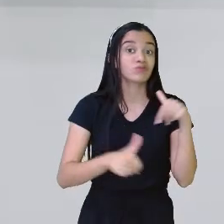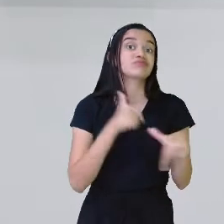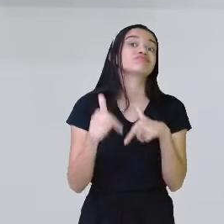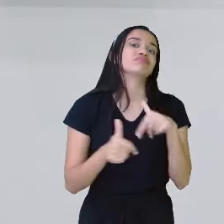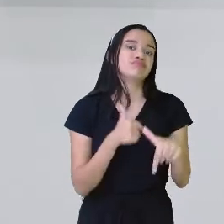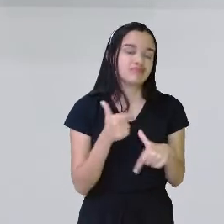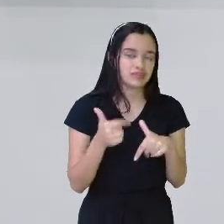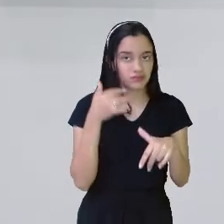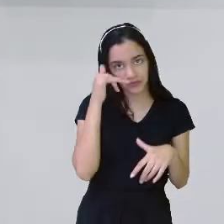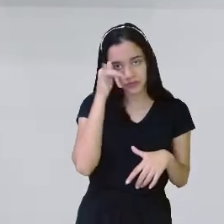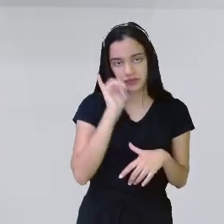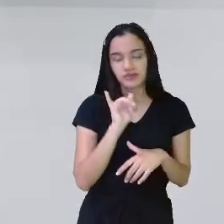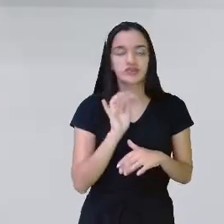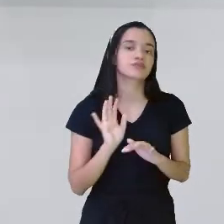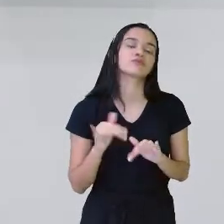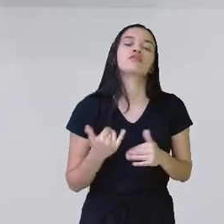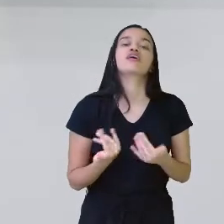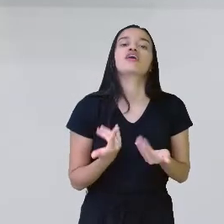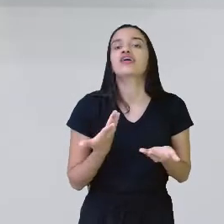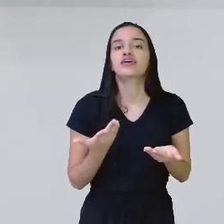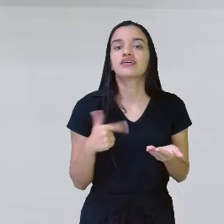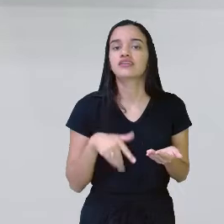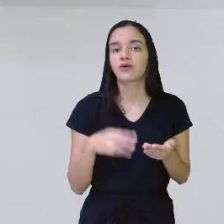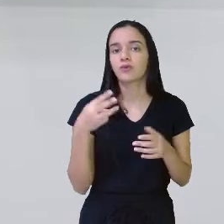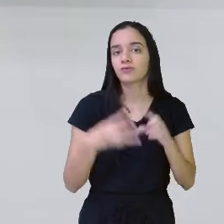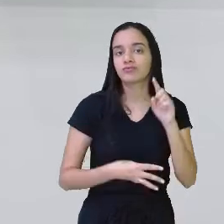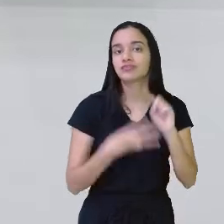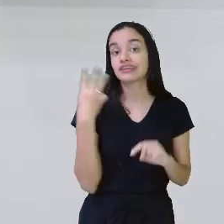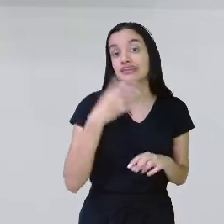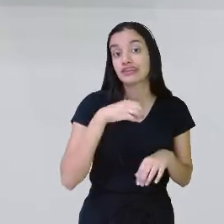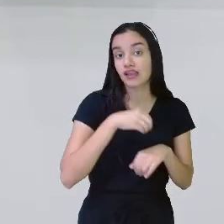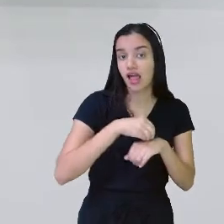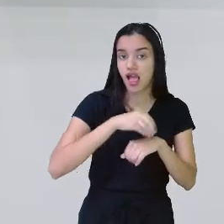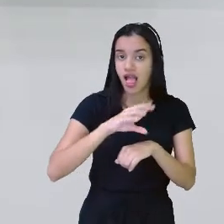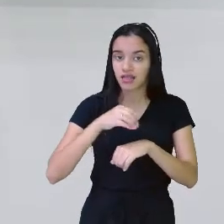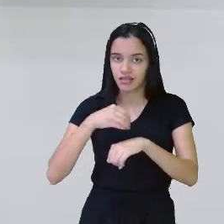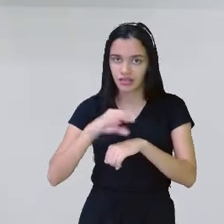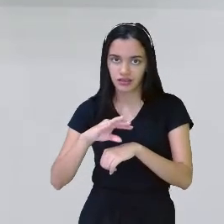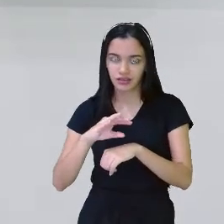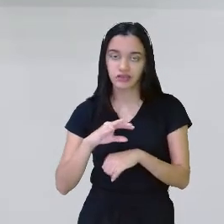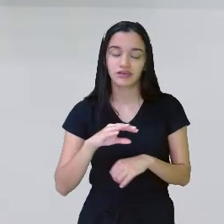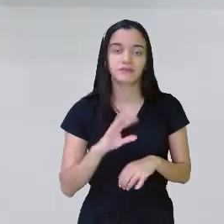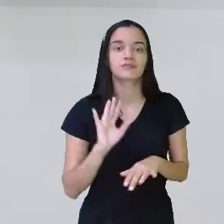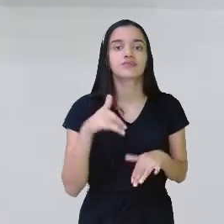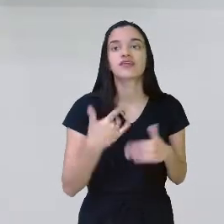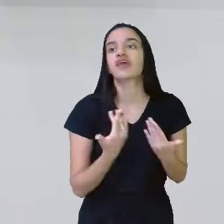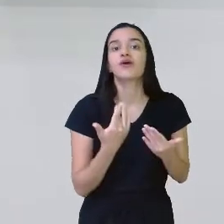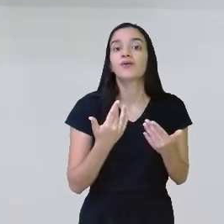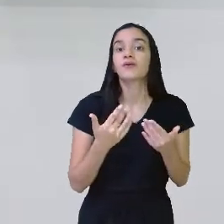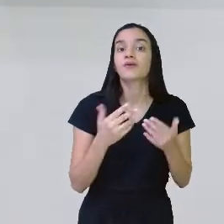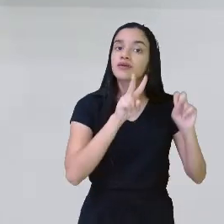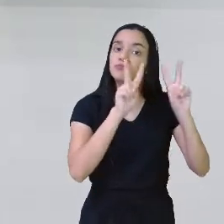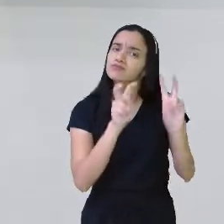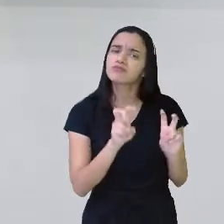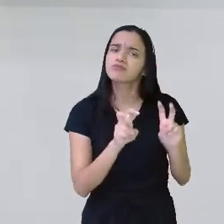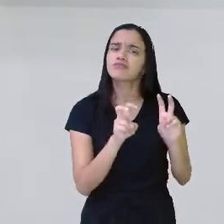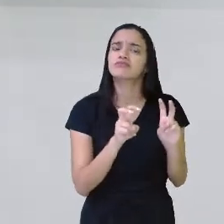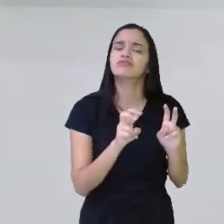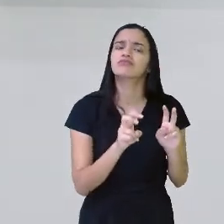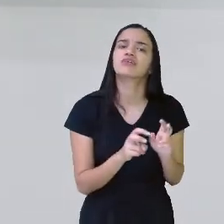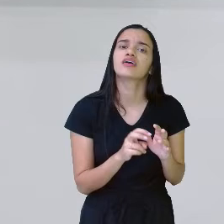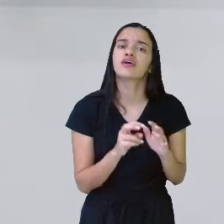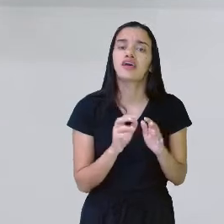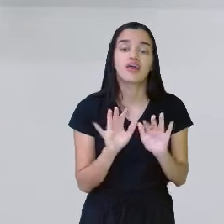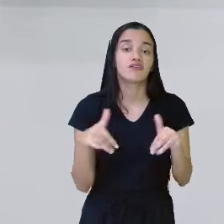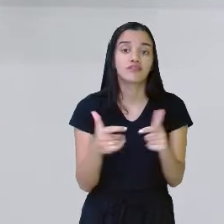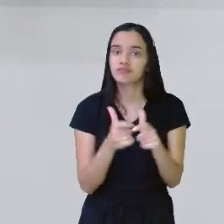evitar isso. E aí, a terceira dica, né? O terceiro passo, o recorte do tema. Porque o tema ele vai ser